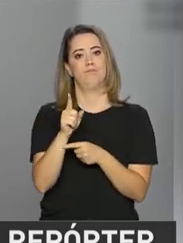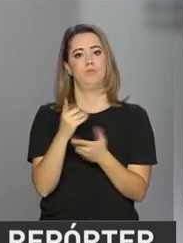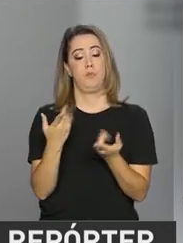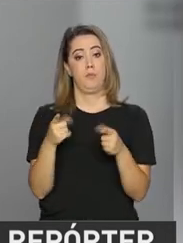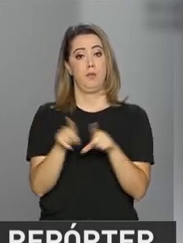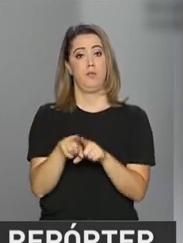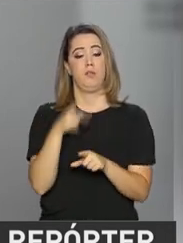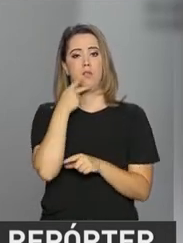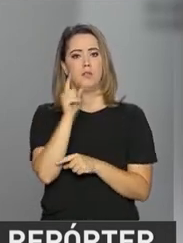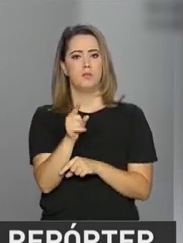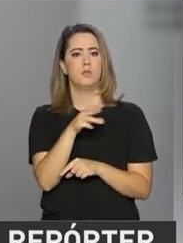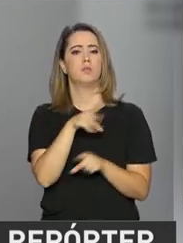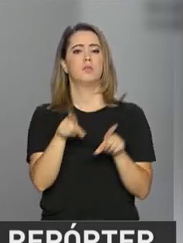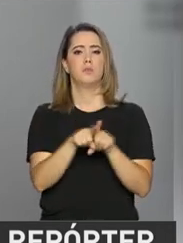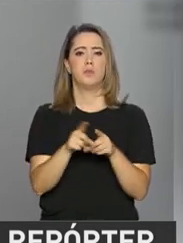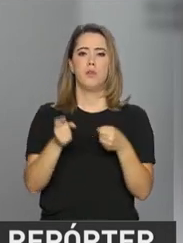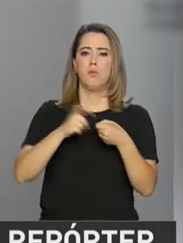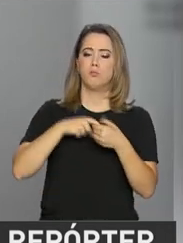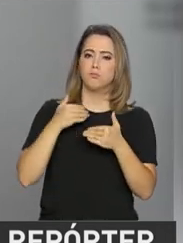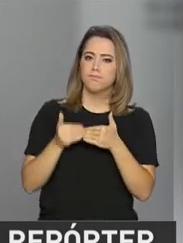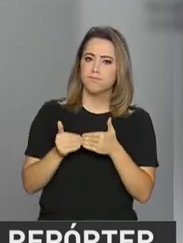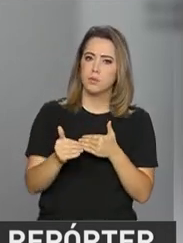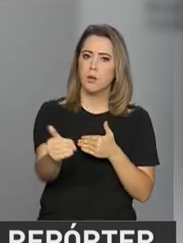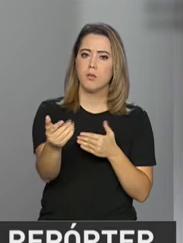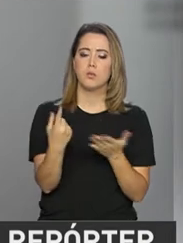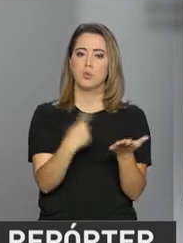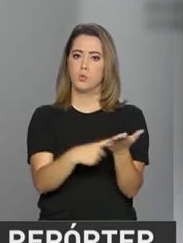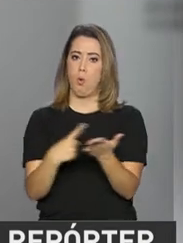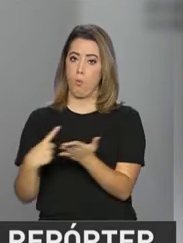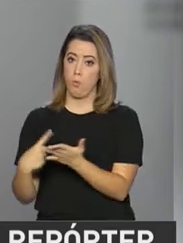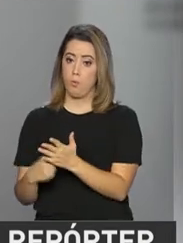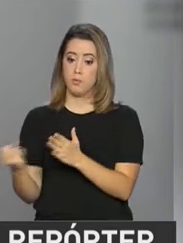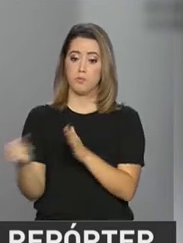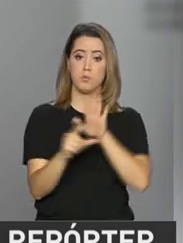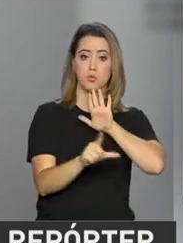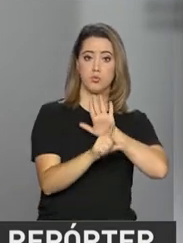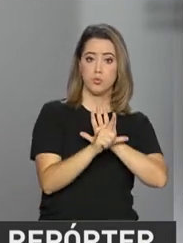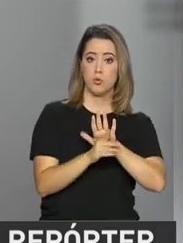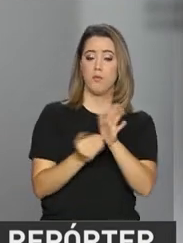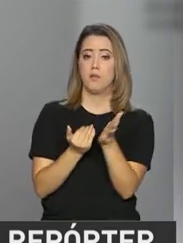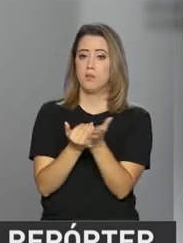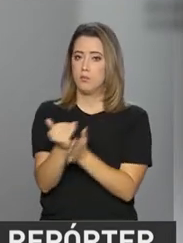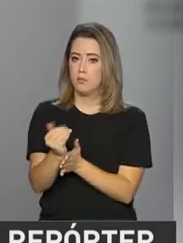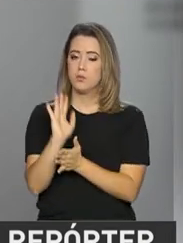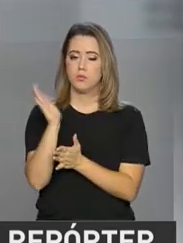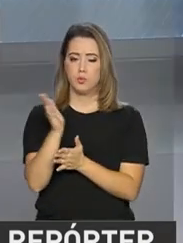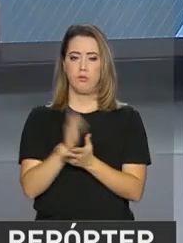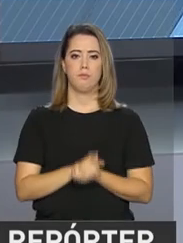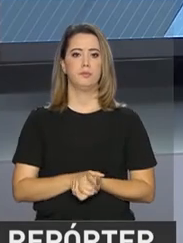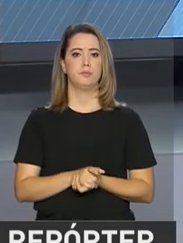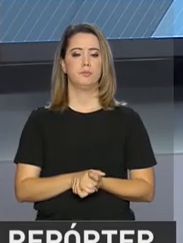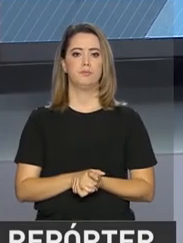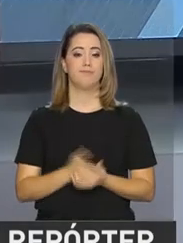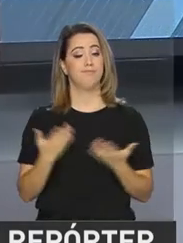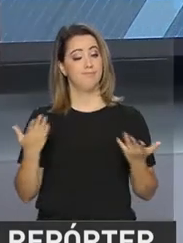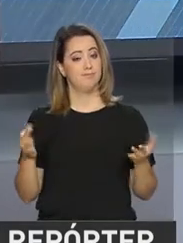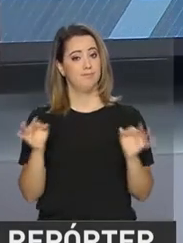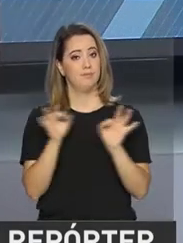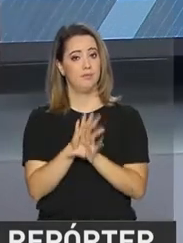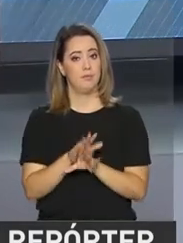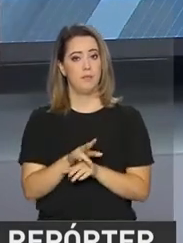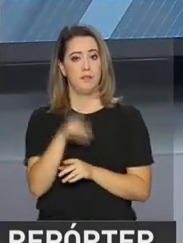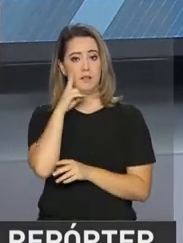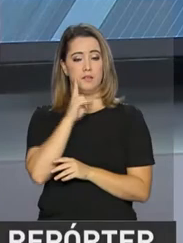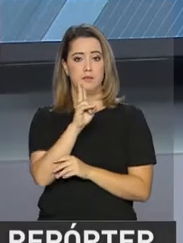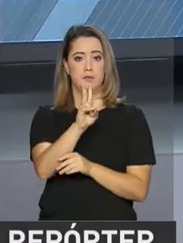ainda que o país está pronto para seguir com a agenda de reformas iniciada no ano passado esta edição termina